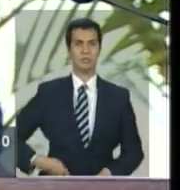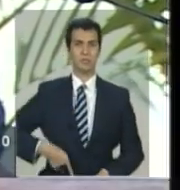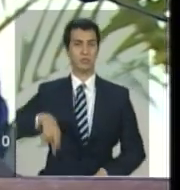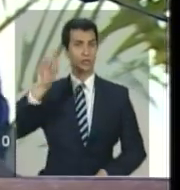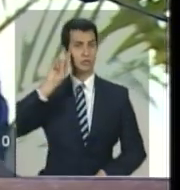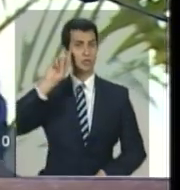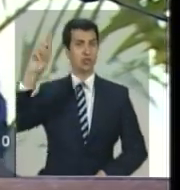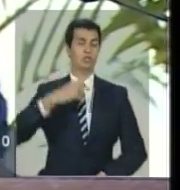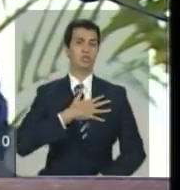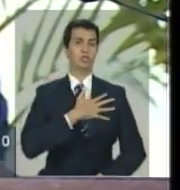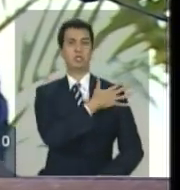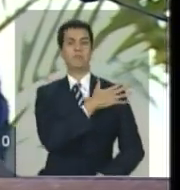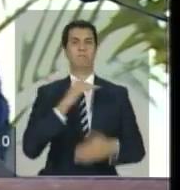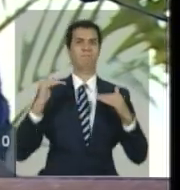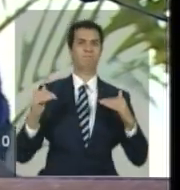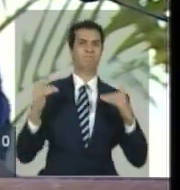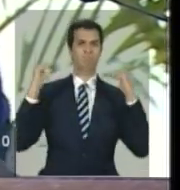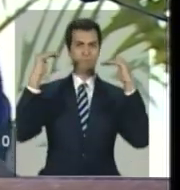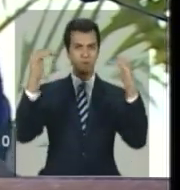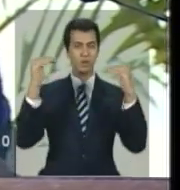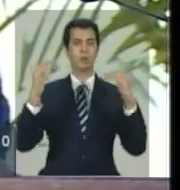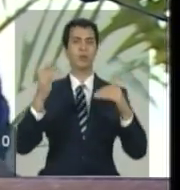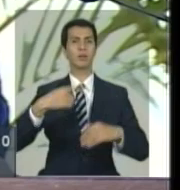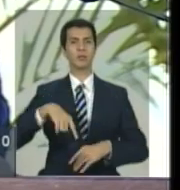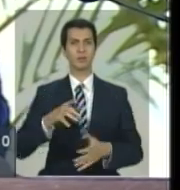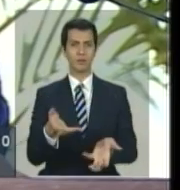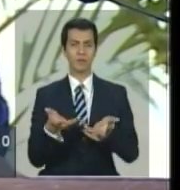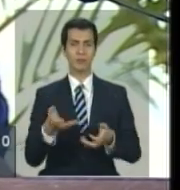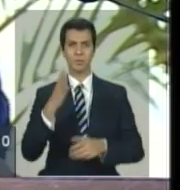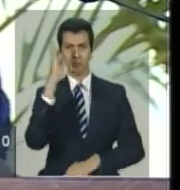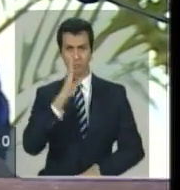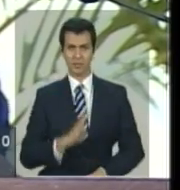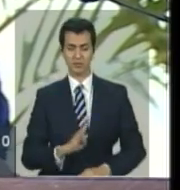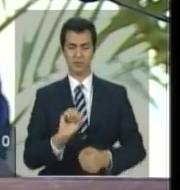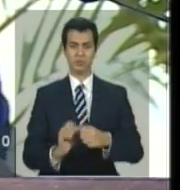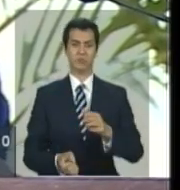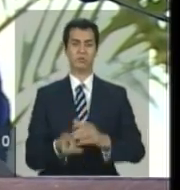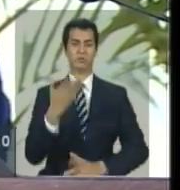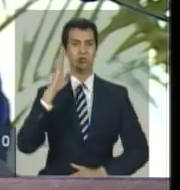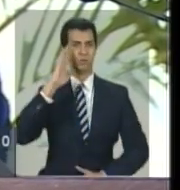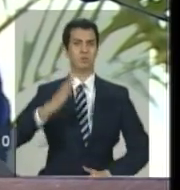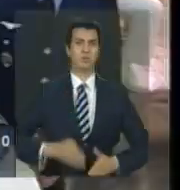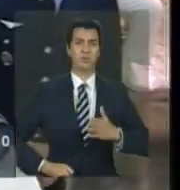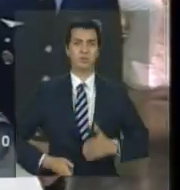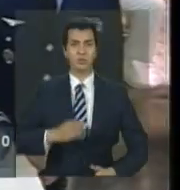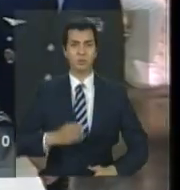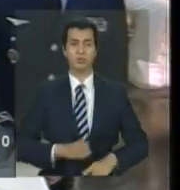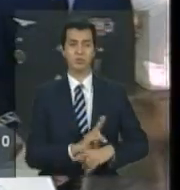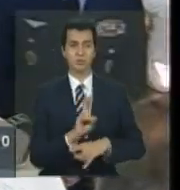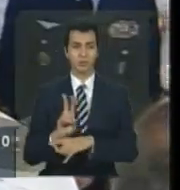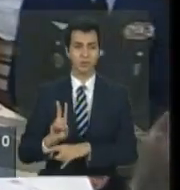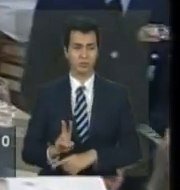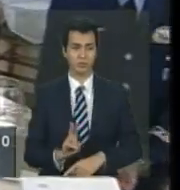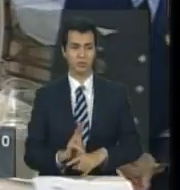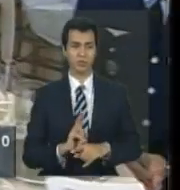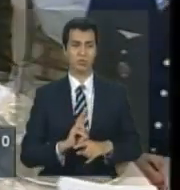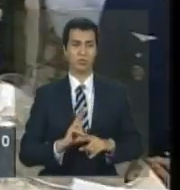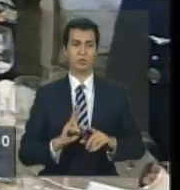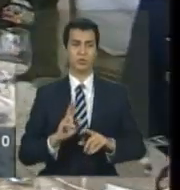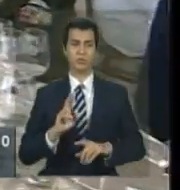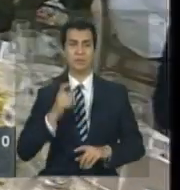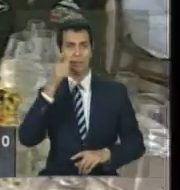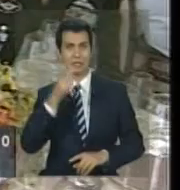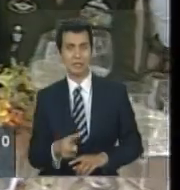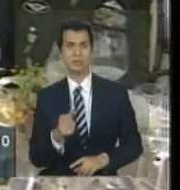Suprema em dotar o Brasil de instituições militares capazes de afiançar os interesses